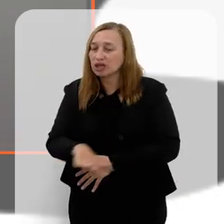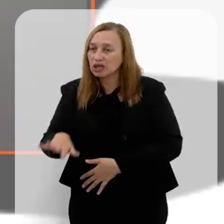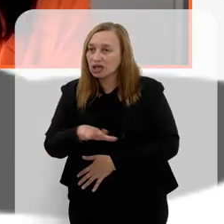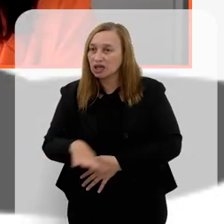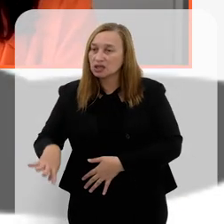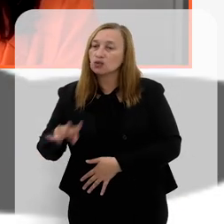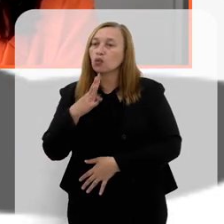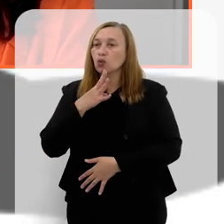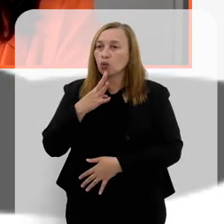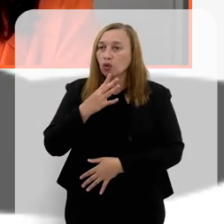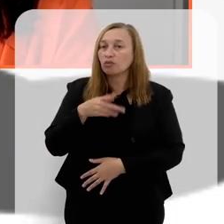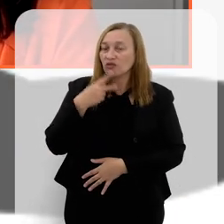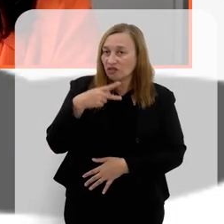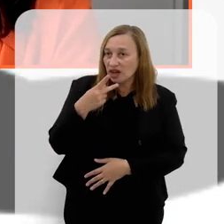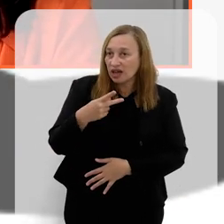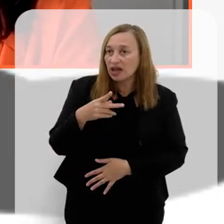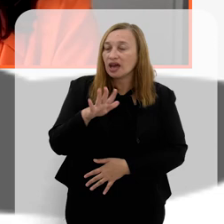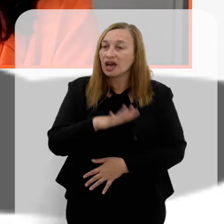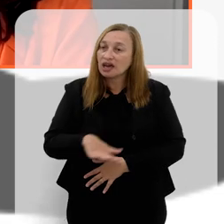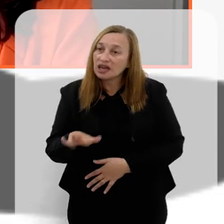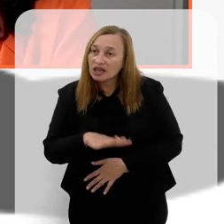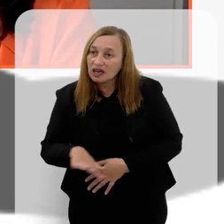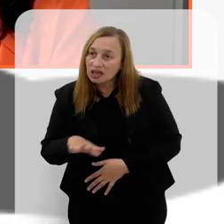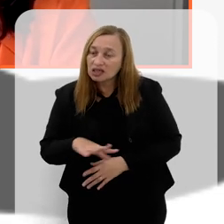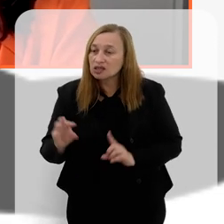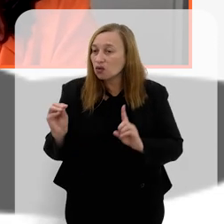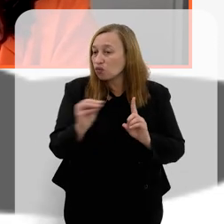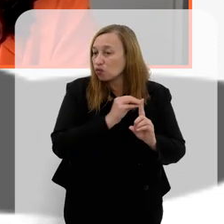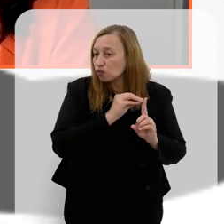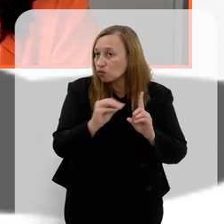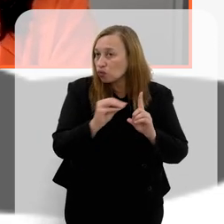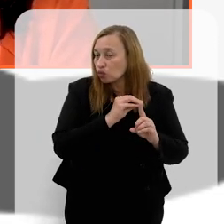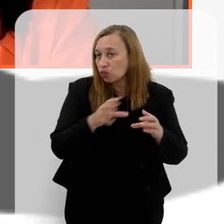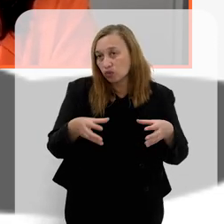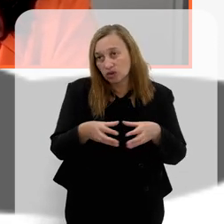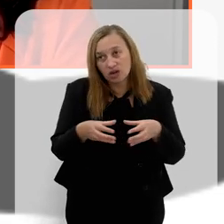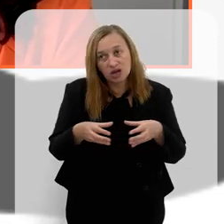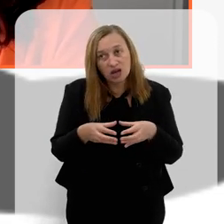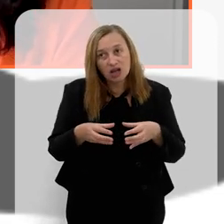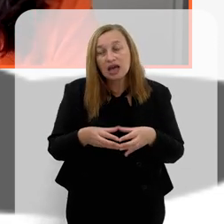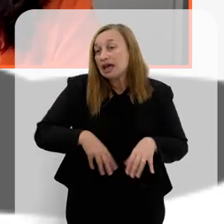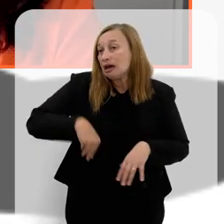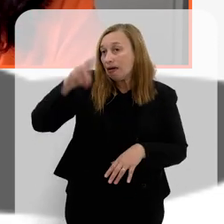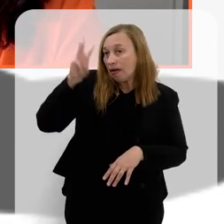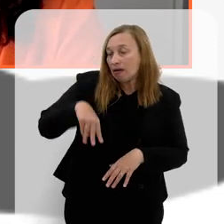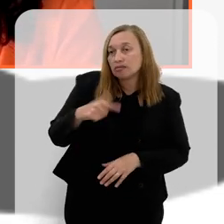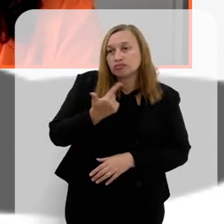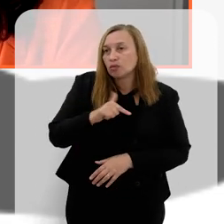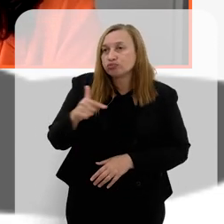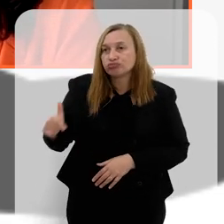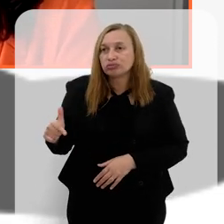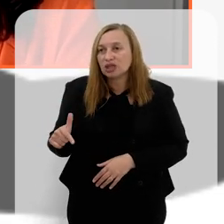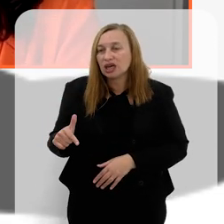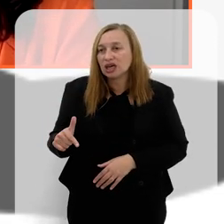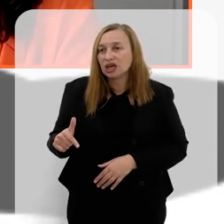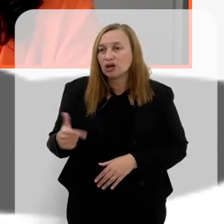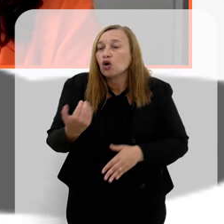criança. Porque, como eu disse, criança é um público vulnerável. Então, quem não